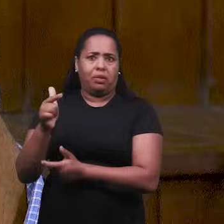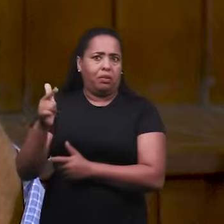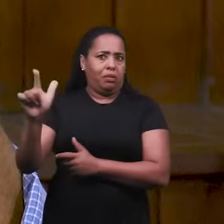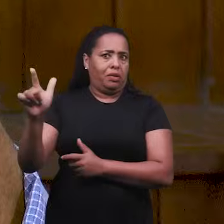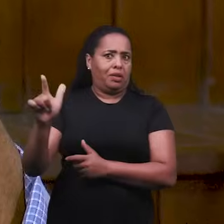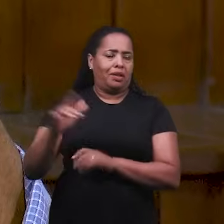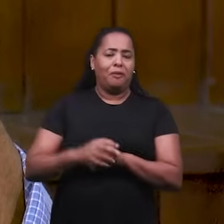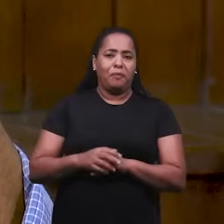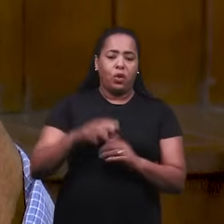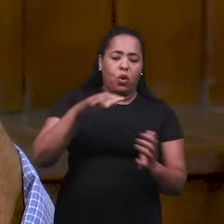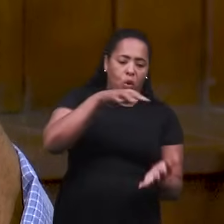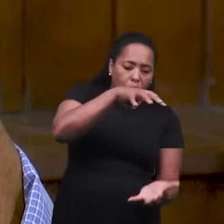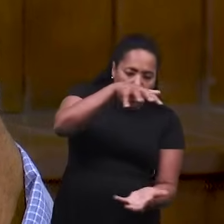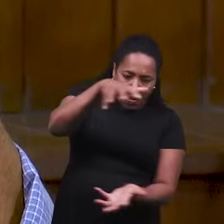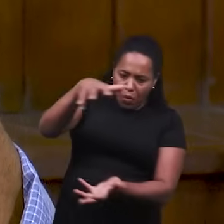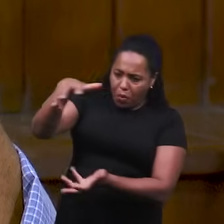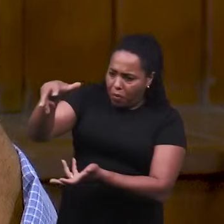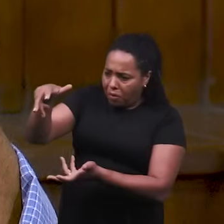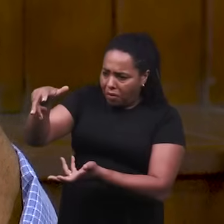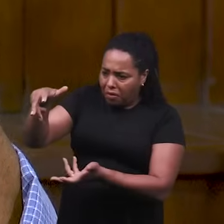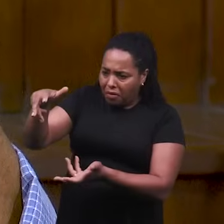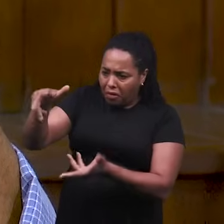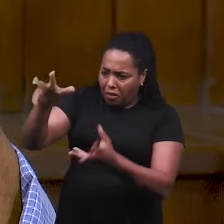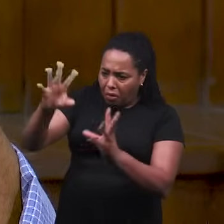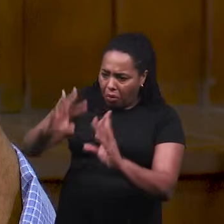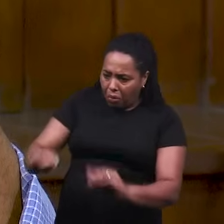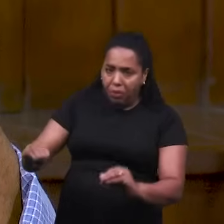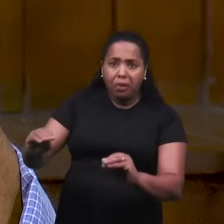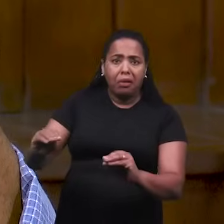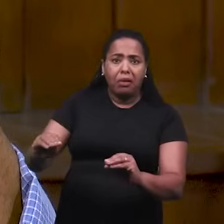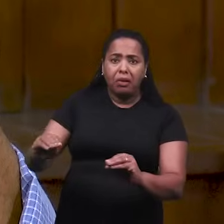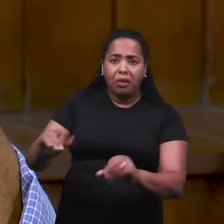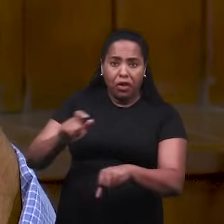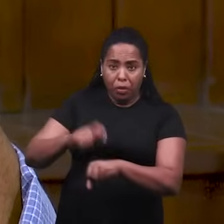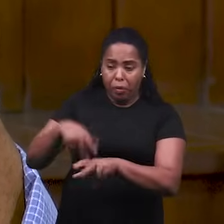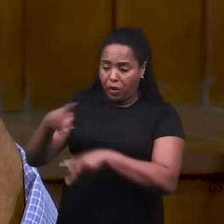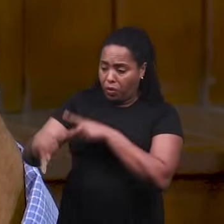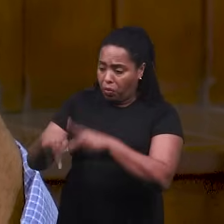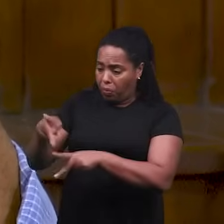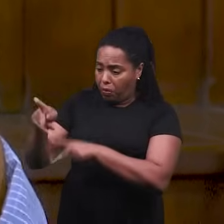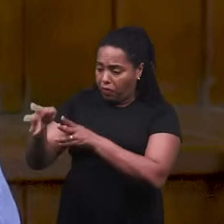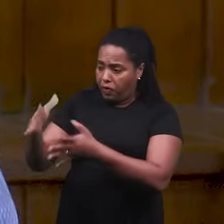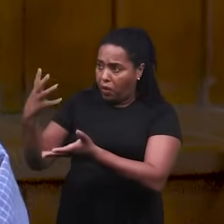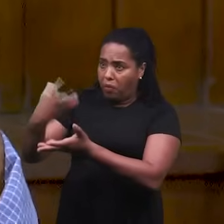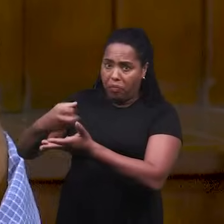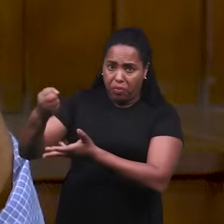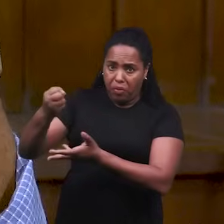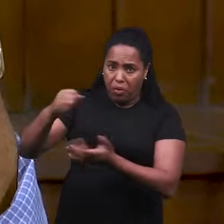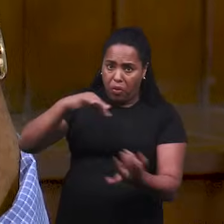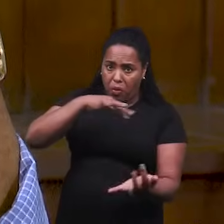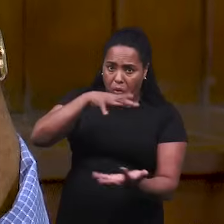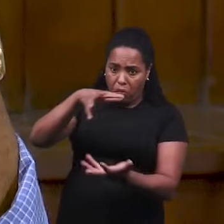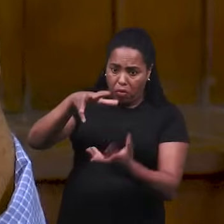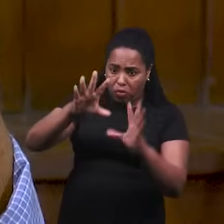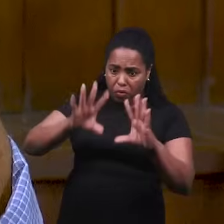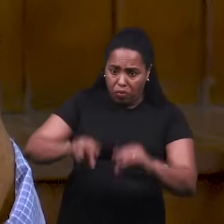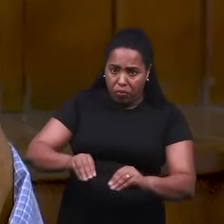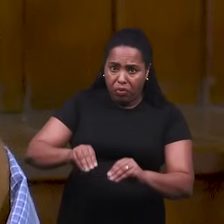o mundo não vai acabar com o arrebatamento da igreja. Nós defendemos,